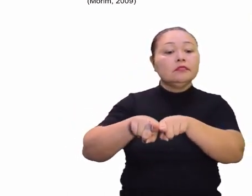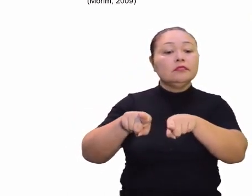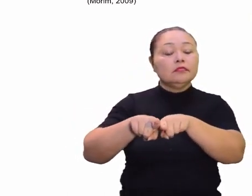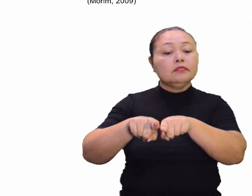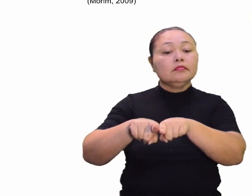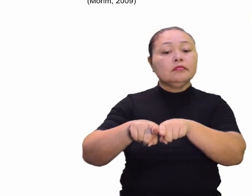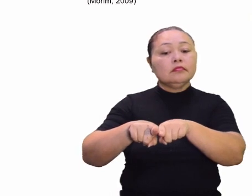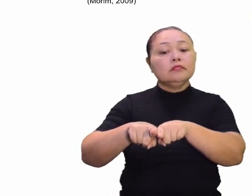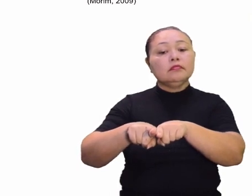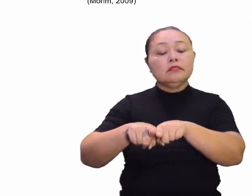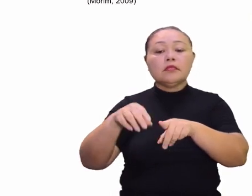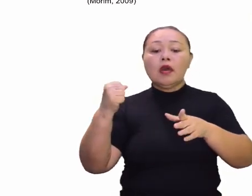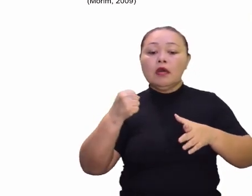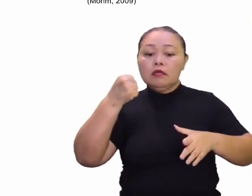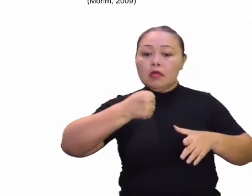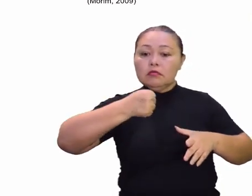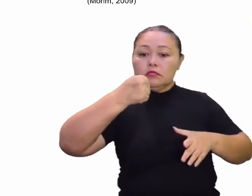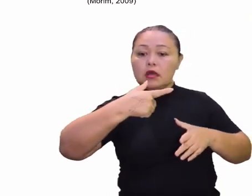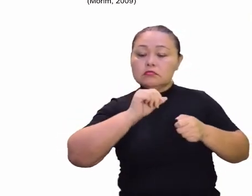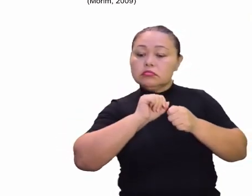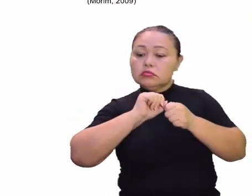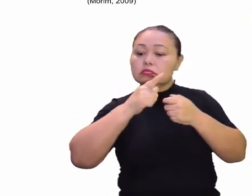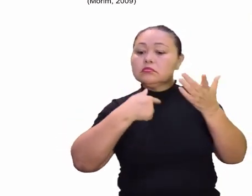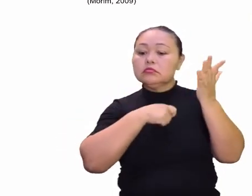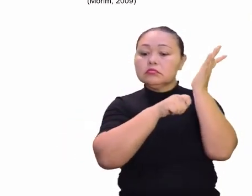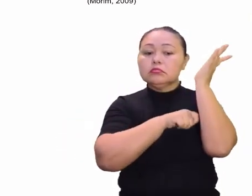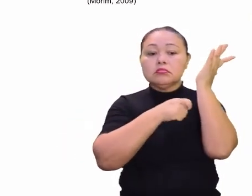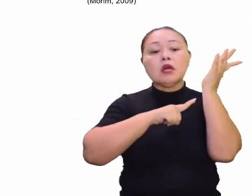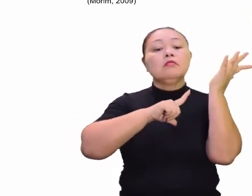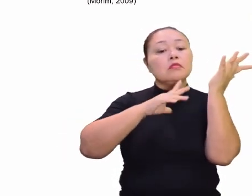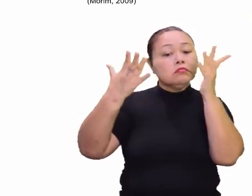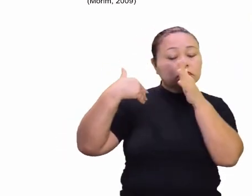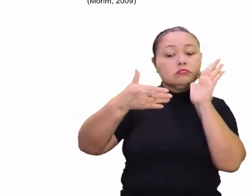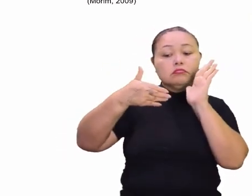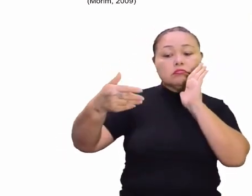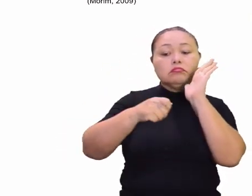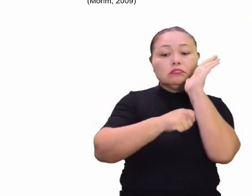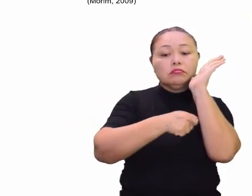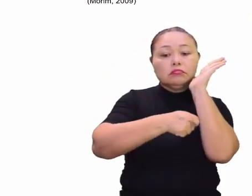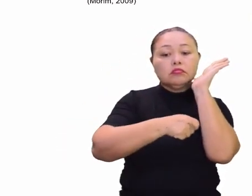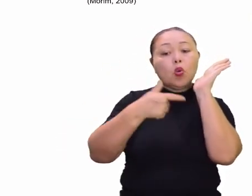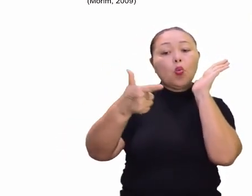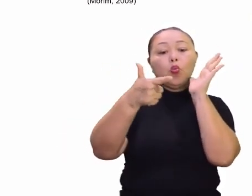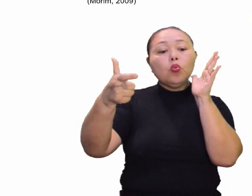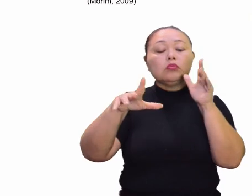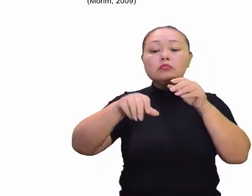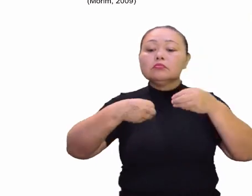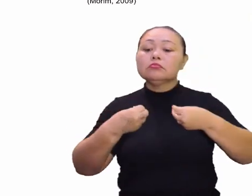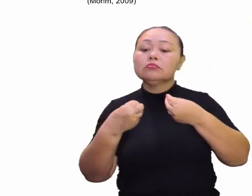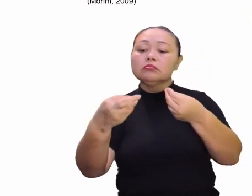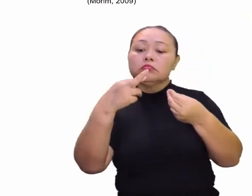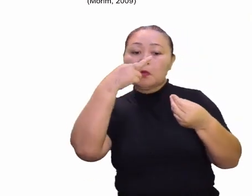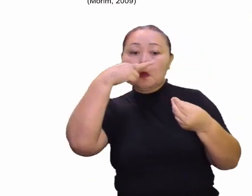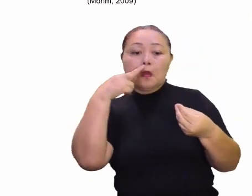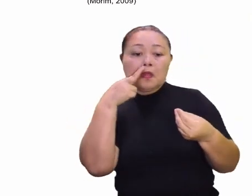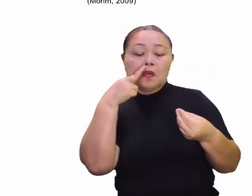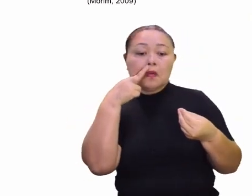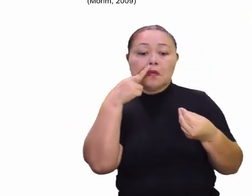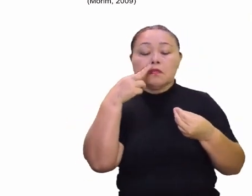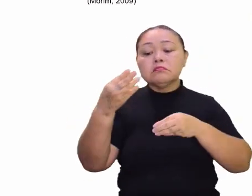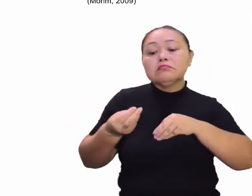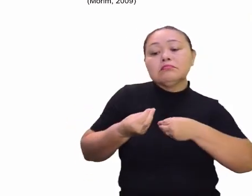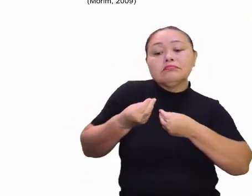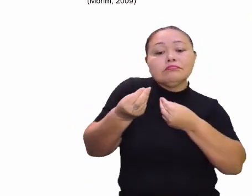como através da demarcação de seringais remanescentes do ciclo da borracha e outros doados por Rondon